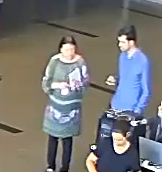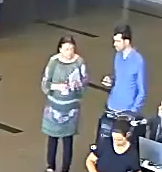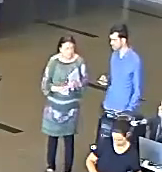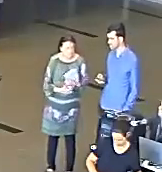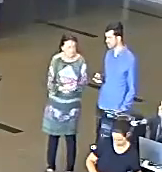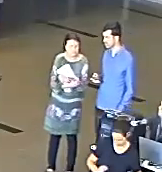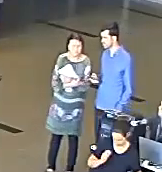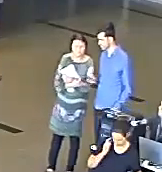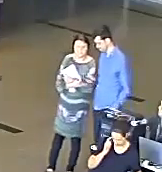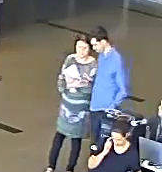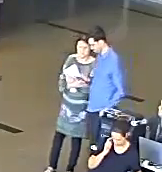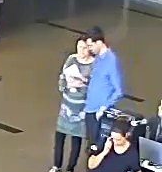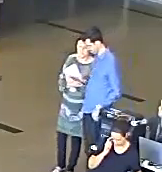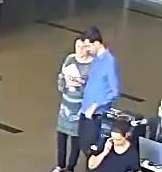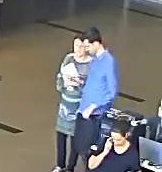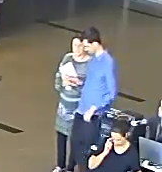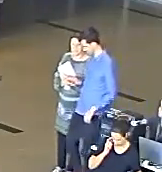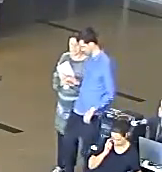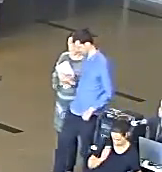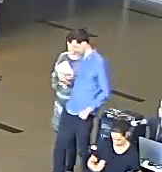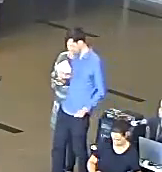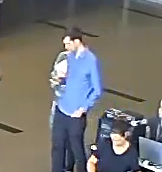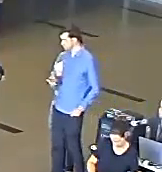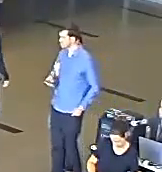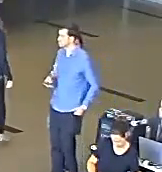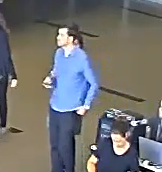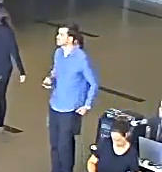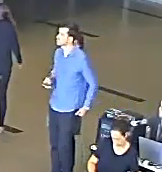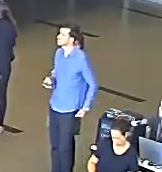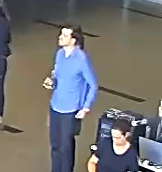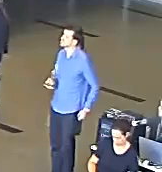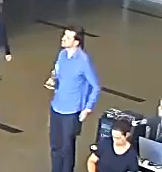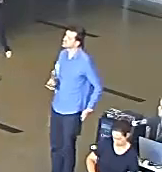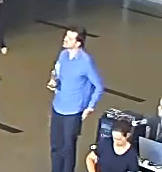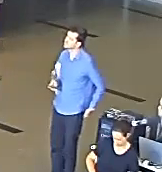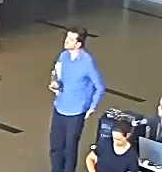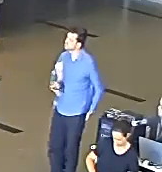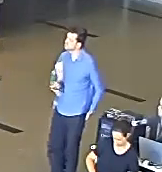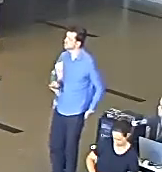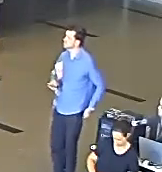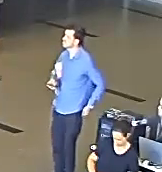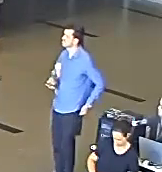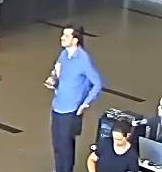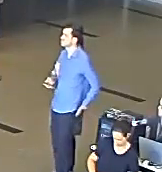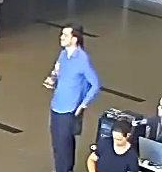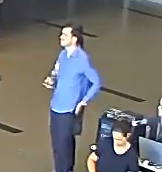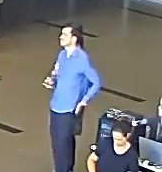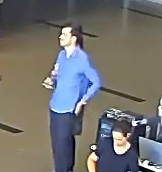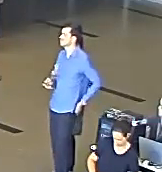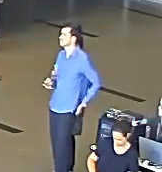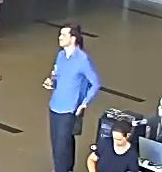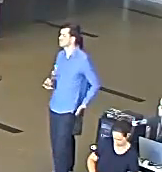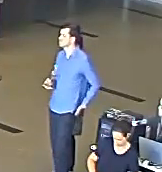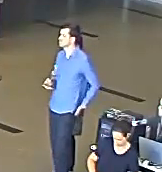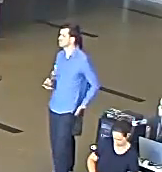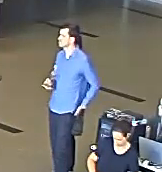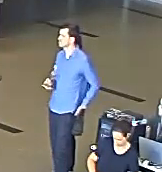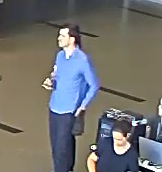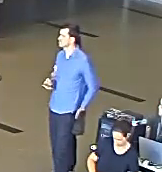para o nosso presidente da Comissão Deputado Professor Wender Mesquita que a partir de agora dirige os